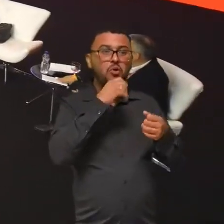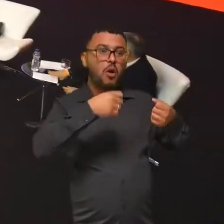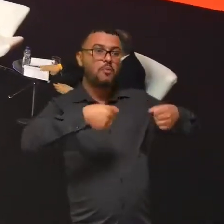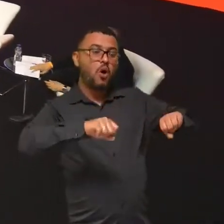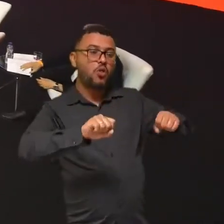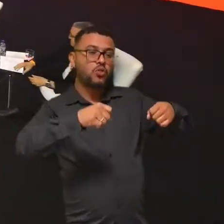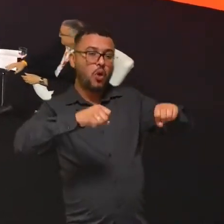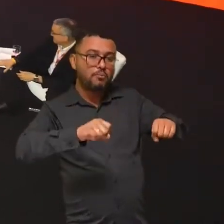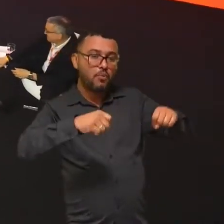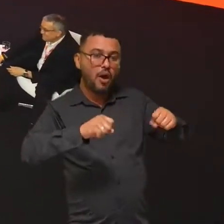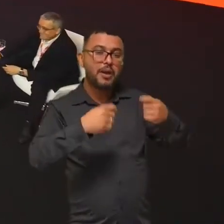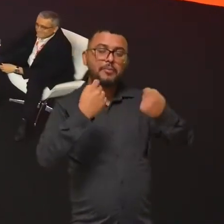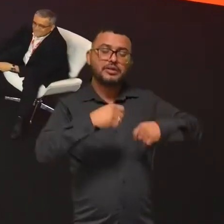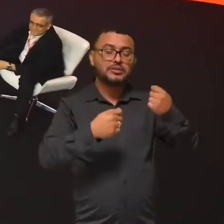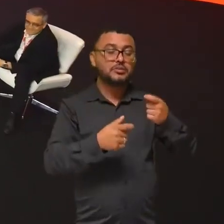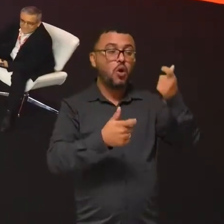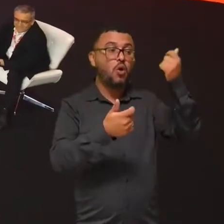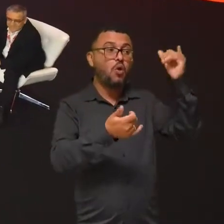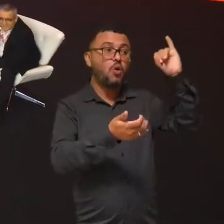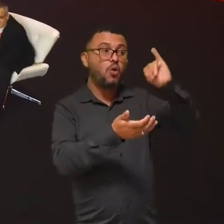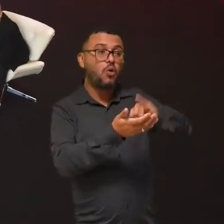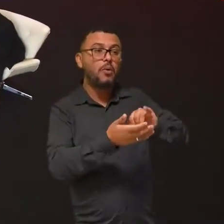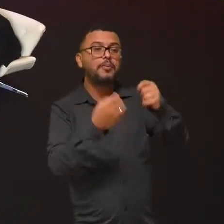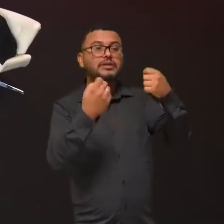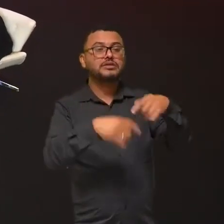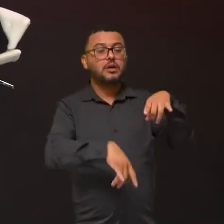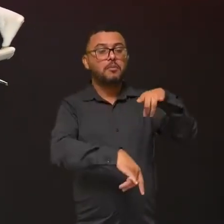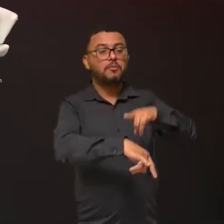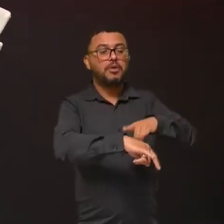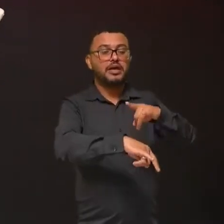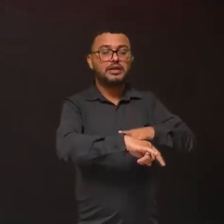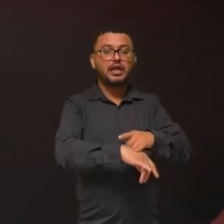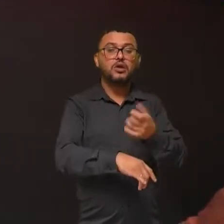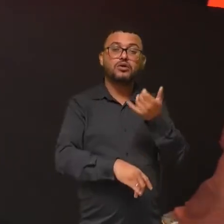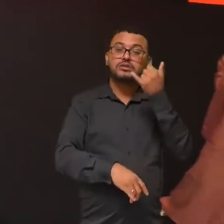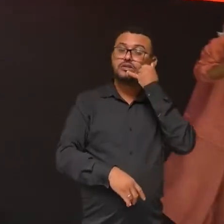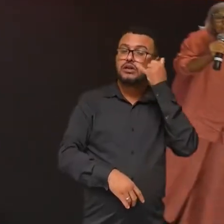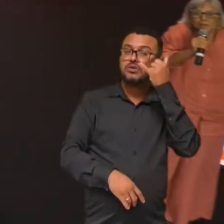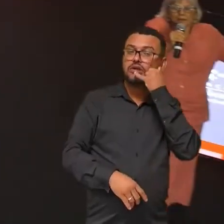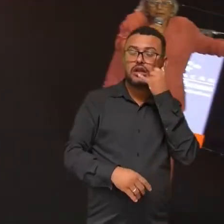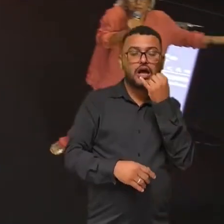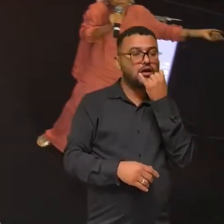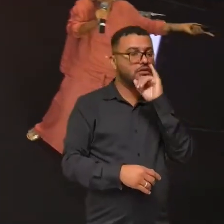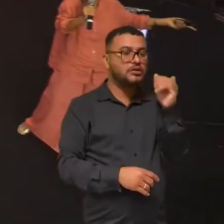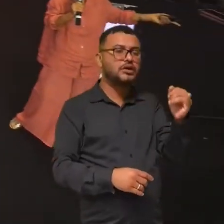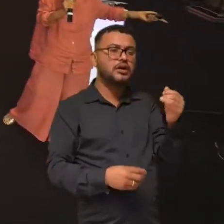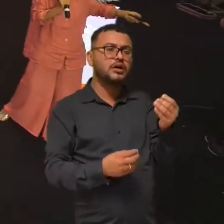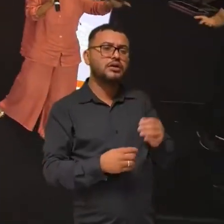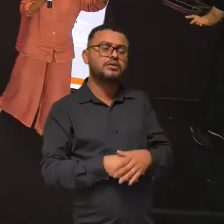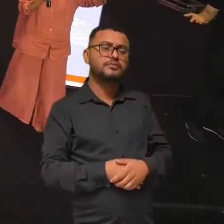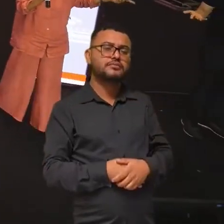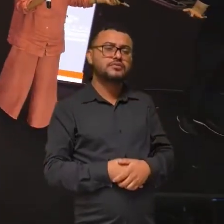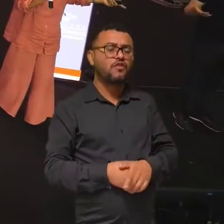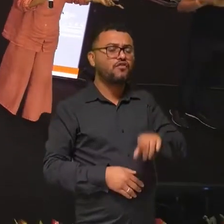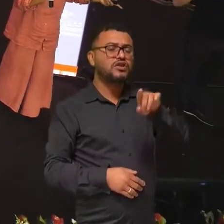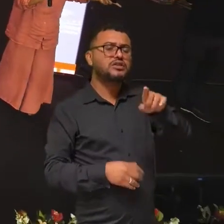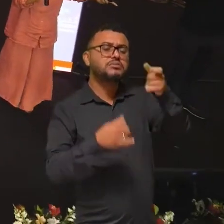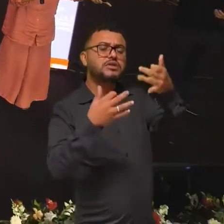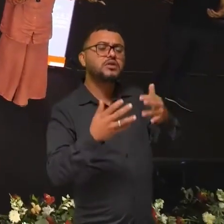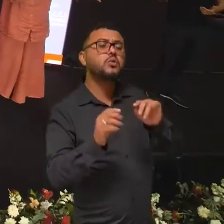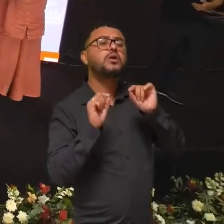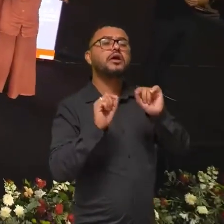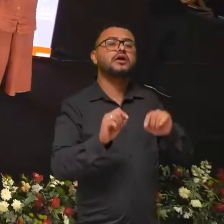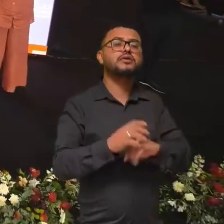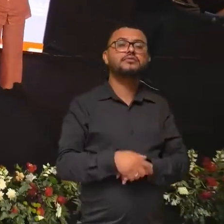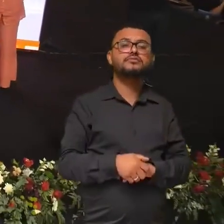fazer xixi e carregar o celular dele, o que você está falando? Do que você está falando? Você está falando de direito do